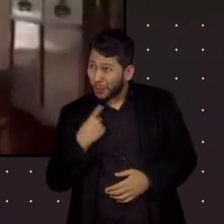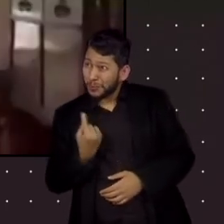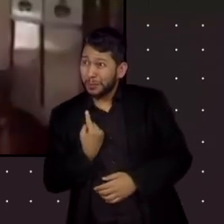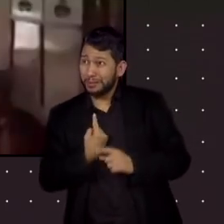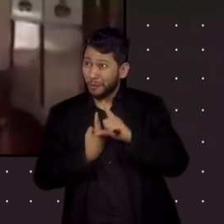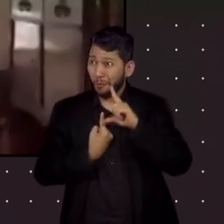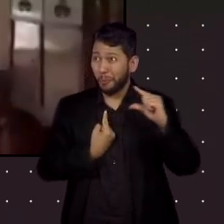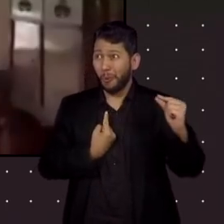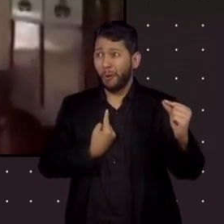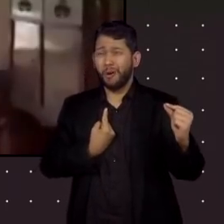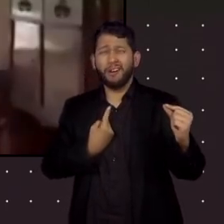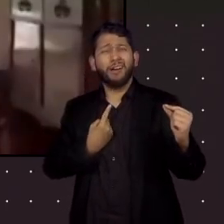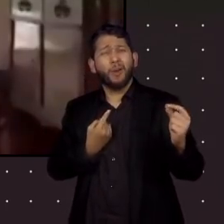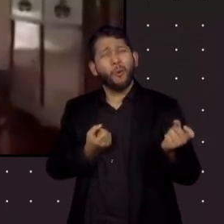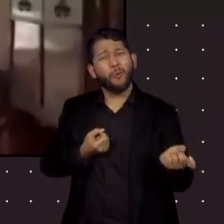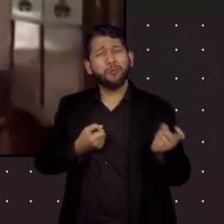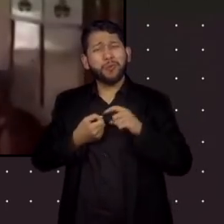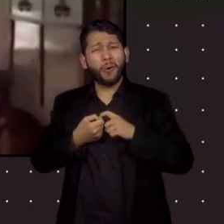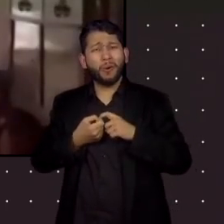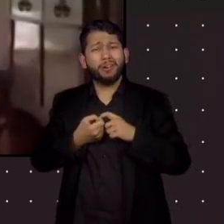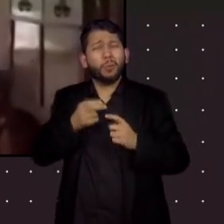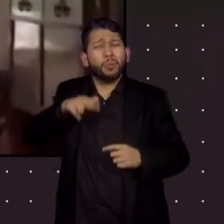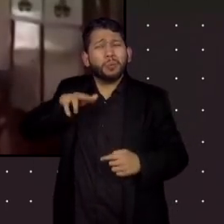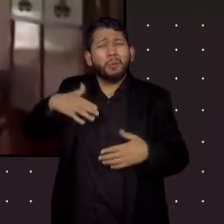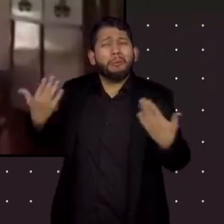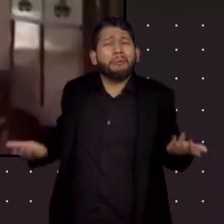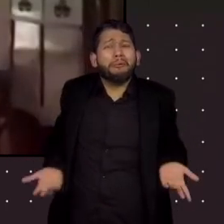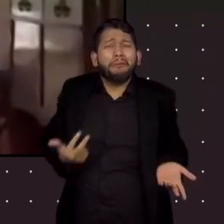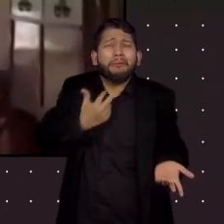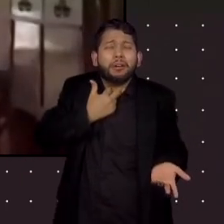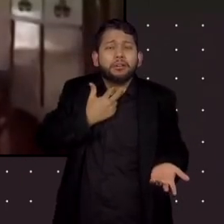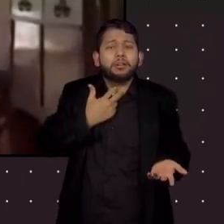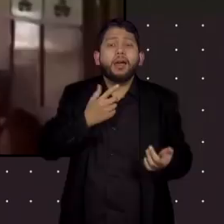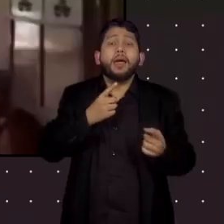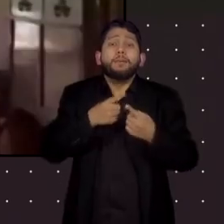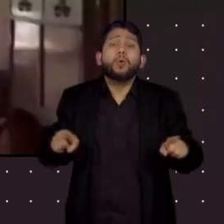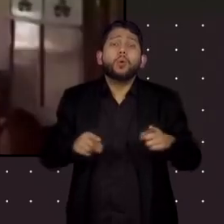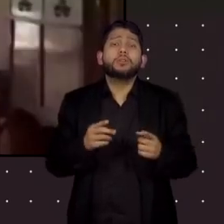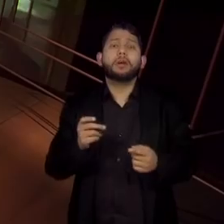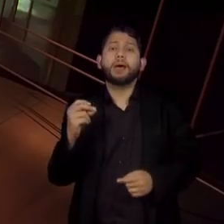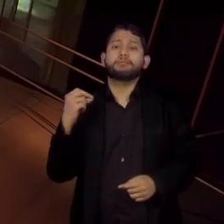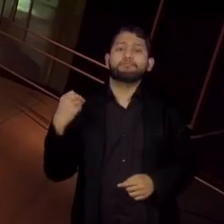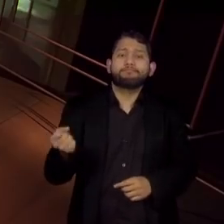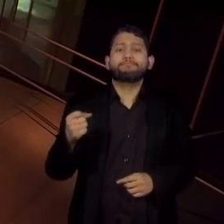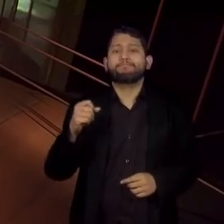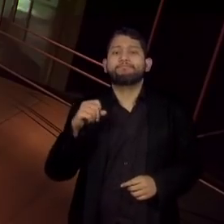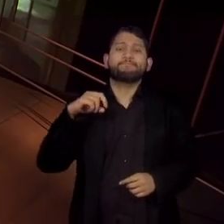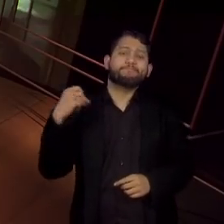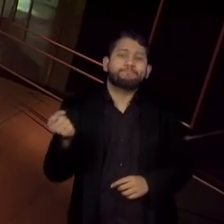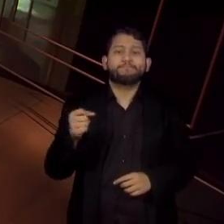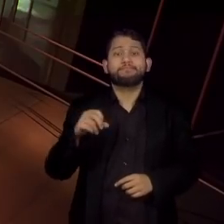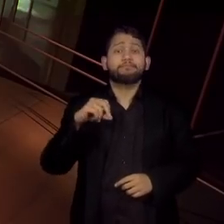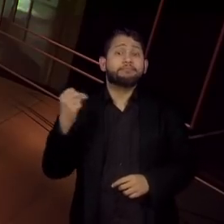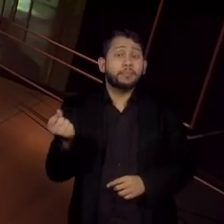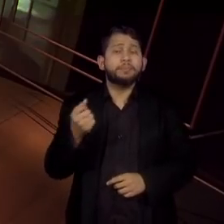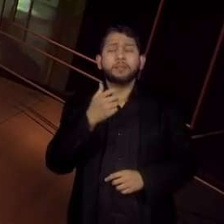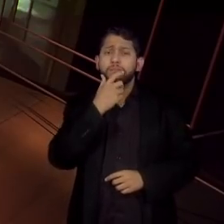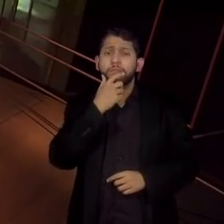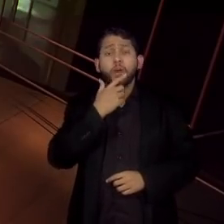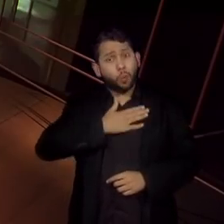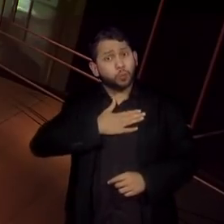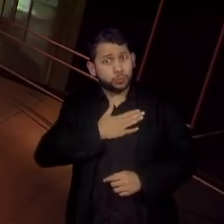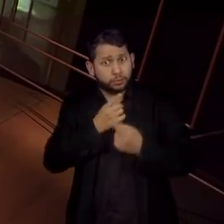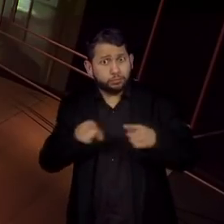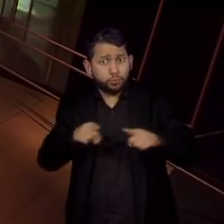anjo, eu não posso mais viver. Eu falei, isso é muito bonitinho, muito engraçadinho, mas não é o que eu estou acostumada a cantar. Eu